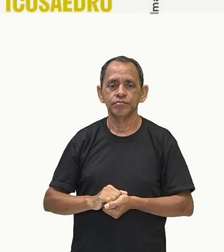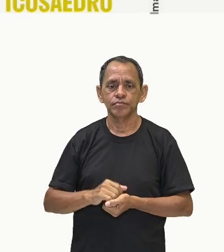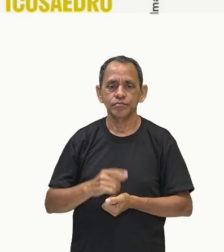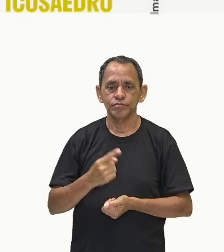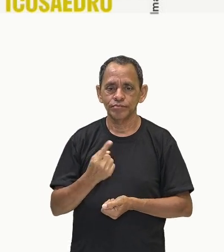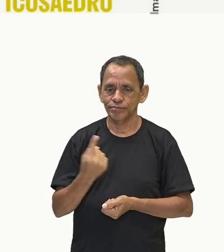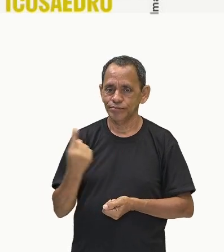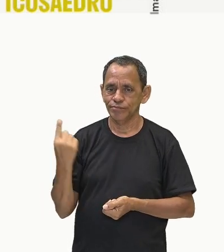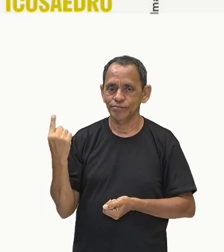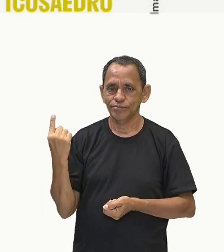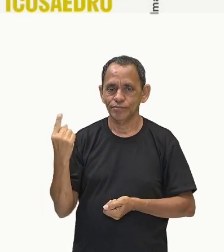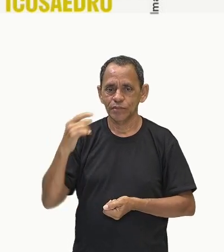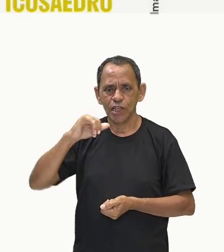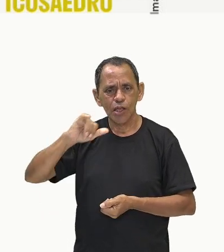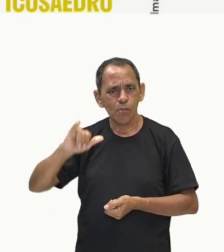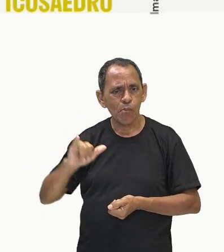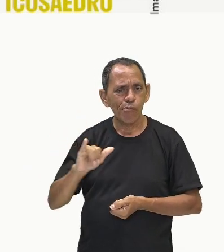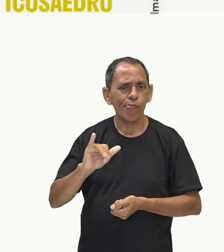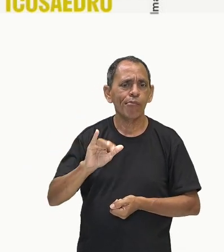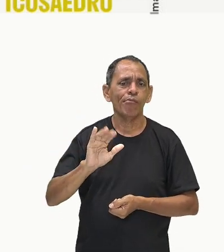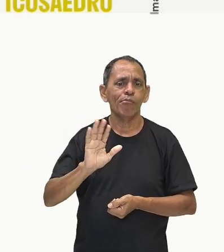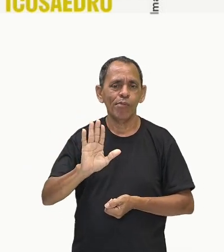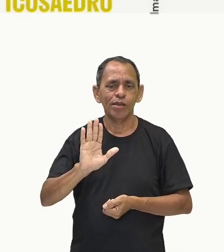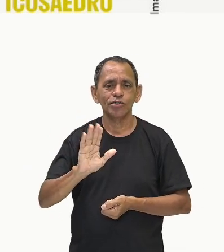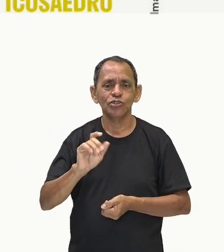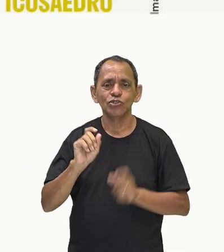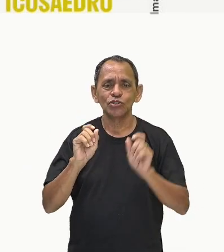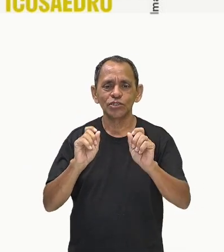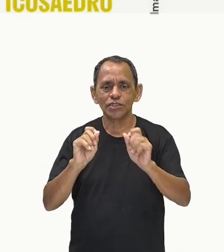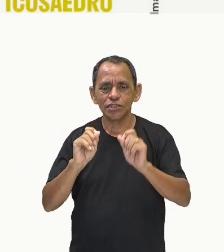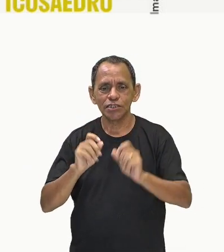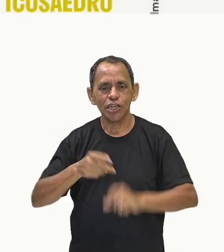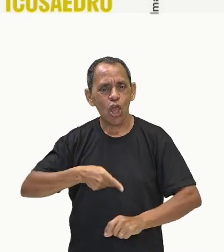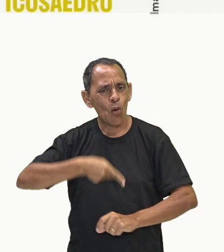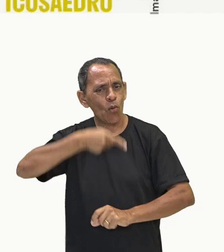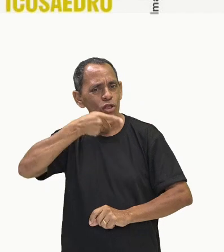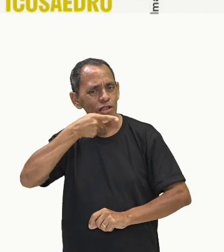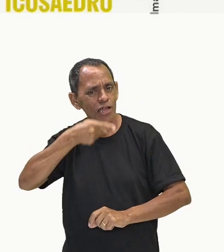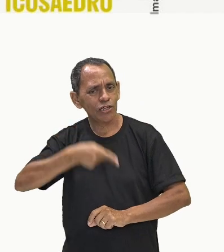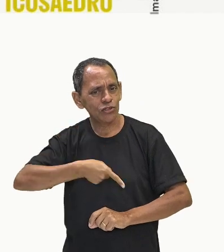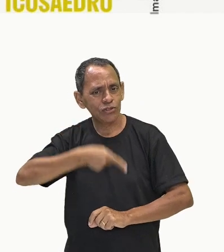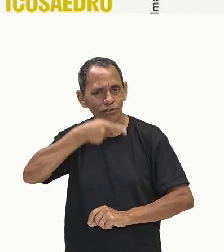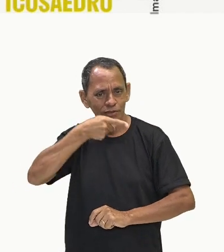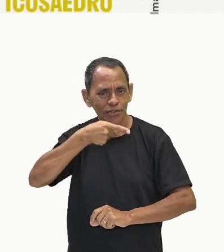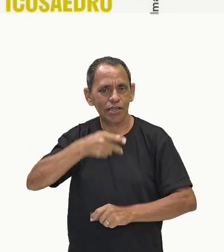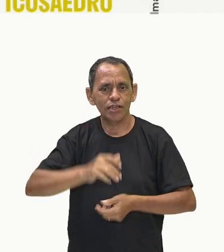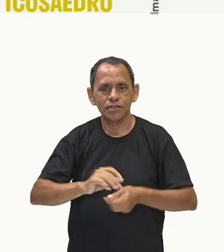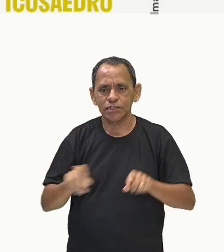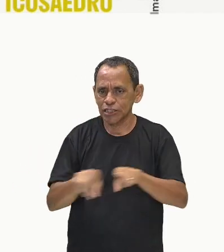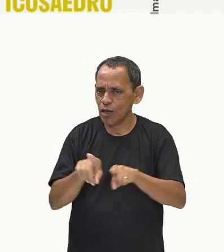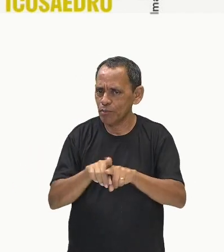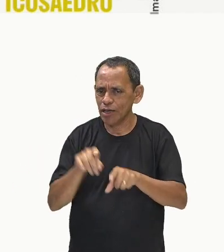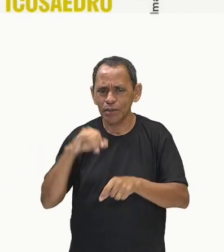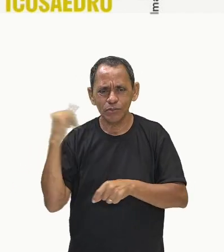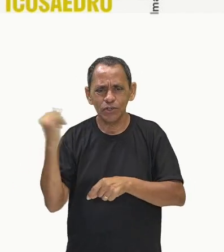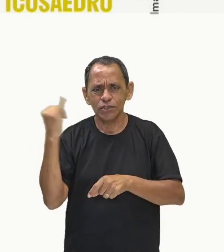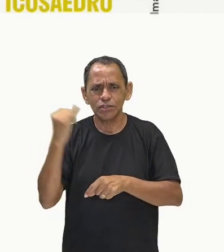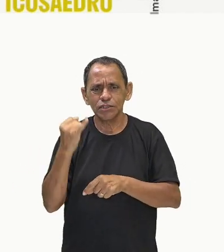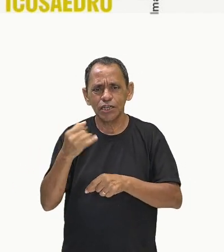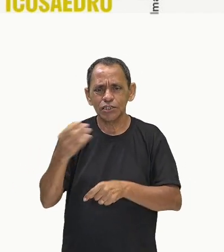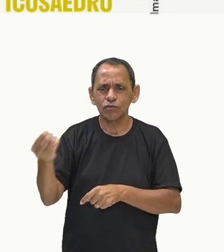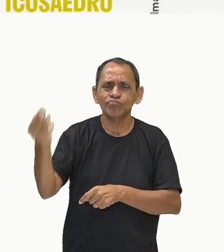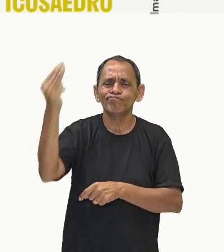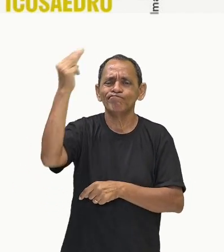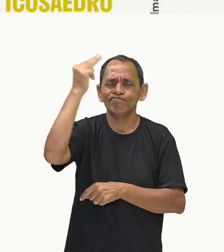aqui, né, a imagem dos nossos poliedros platônicos. Pessoal, é muito importante que vocês memorizem isso